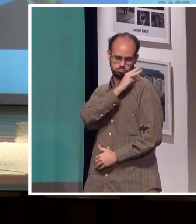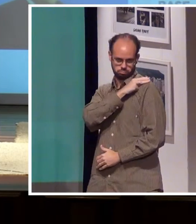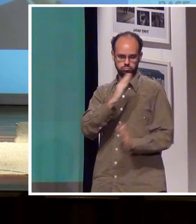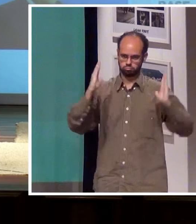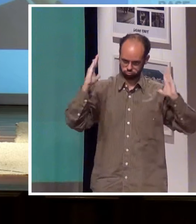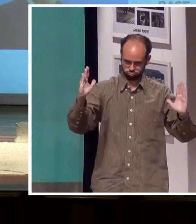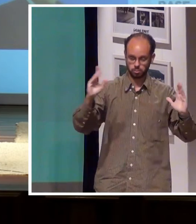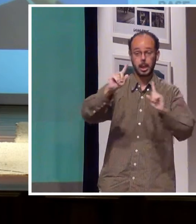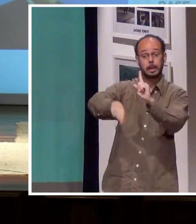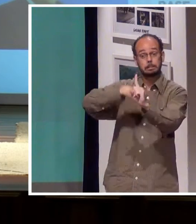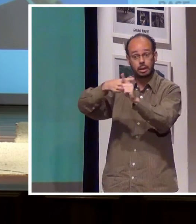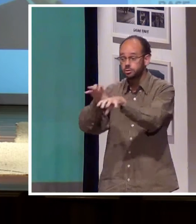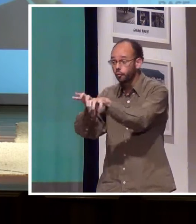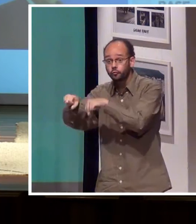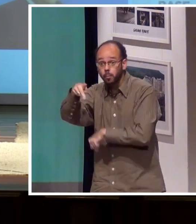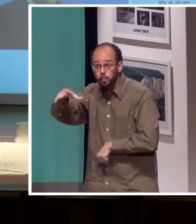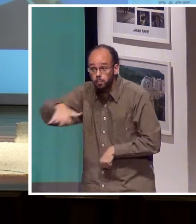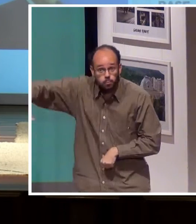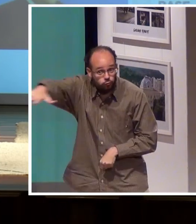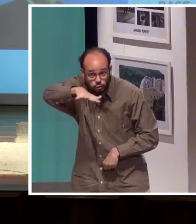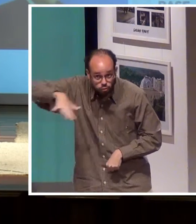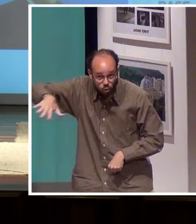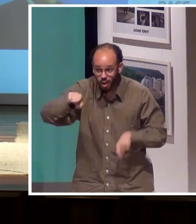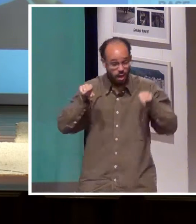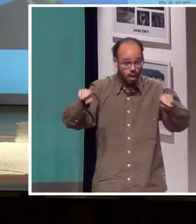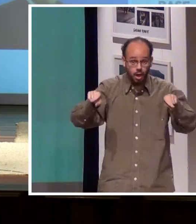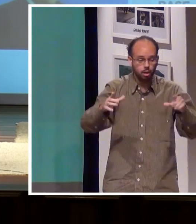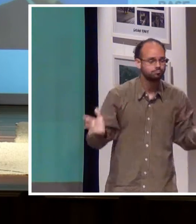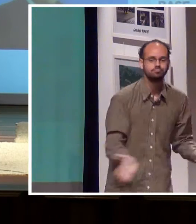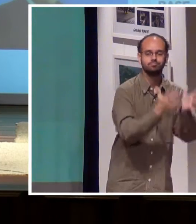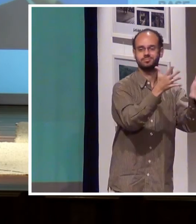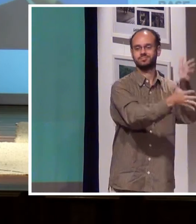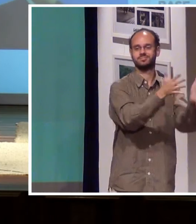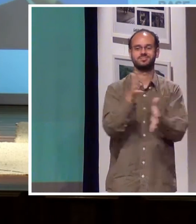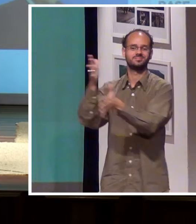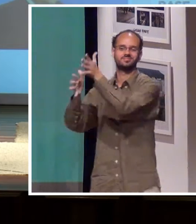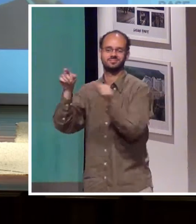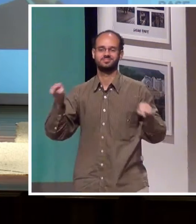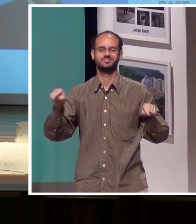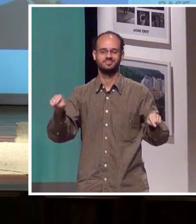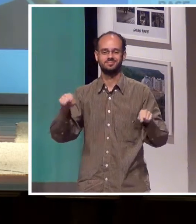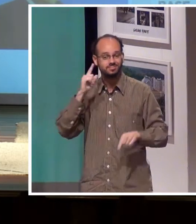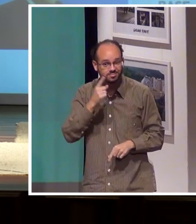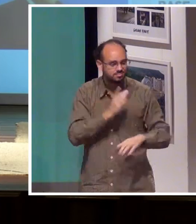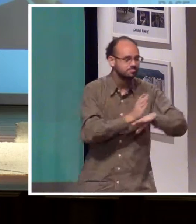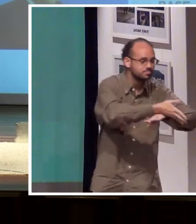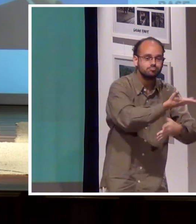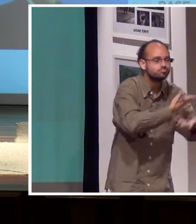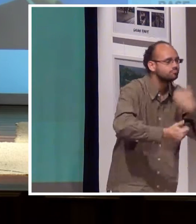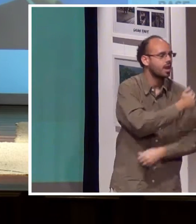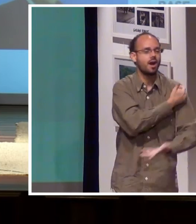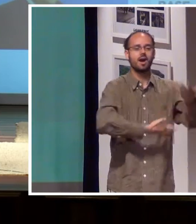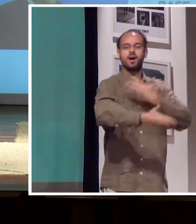vem inserindo as escolaridades, as especificações da educação infantil até o ensino médio, o estímulo